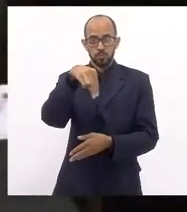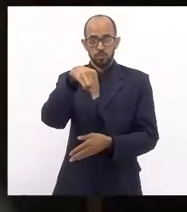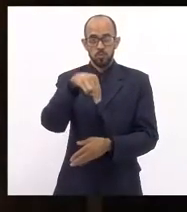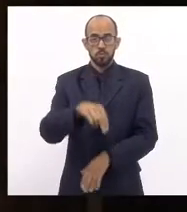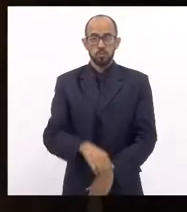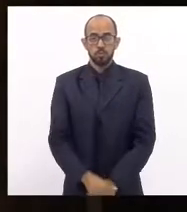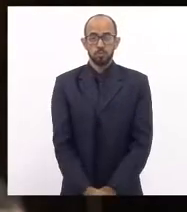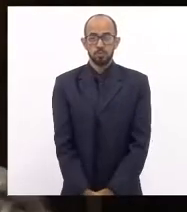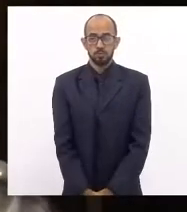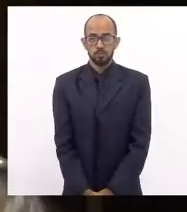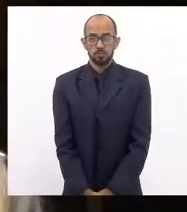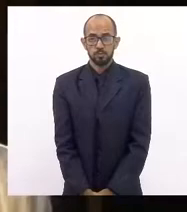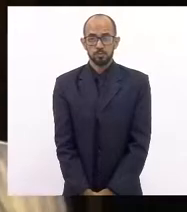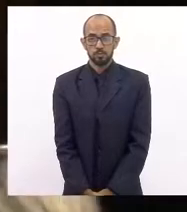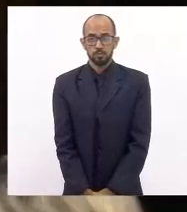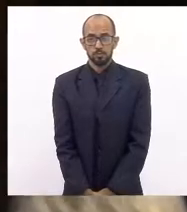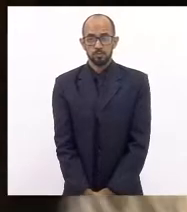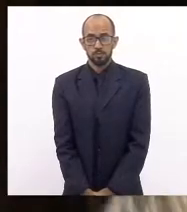Fonseca.